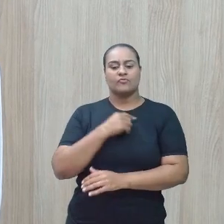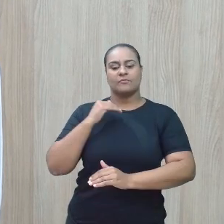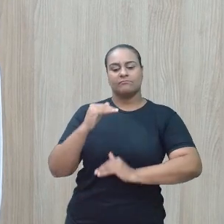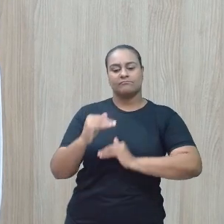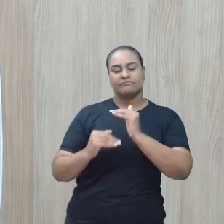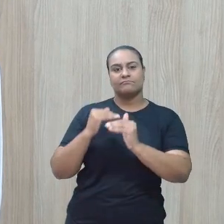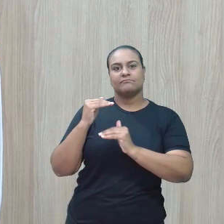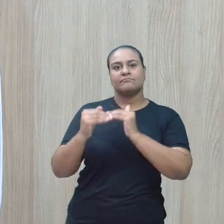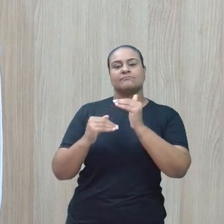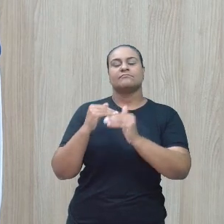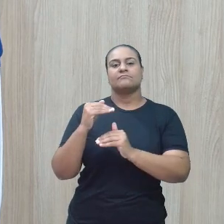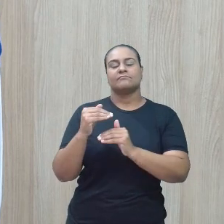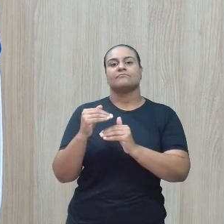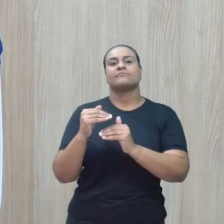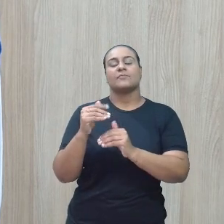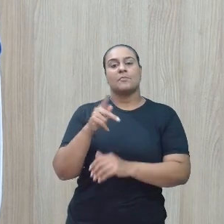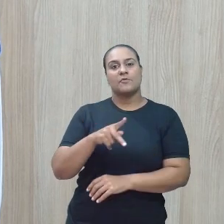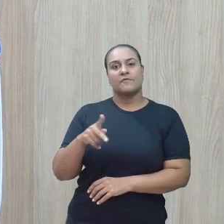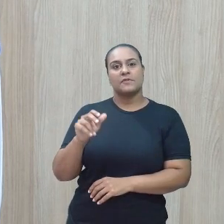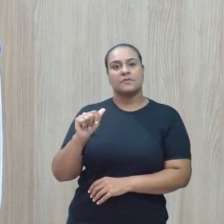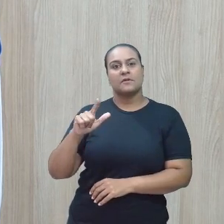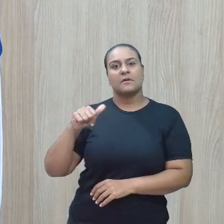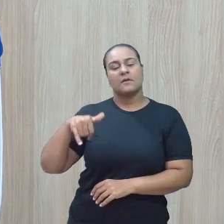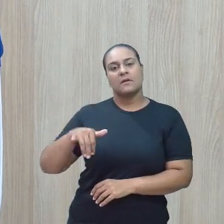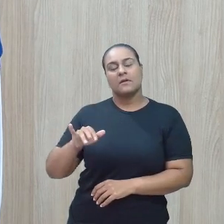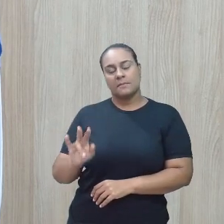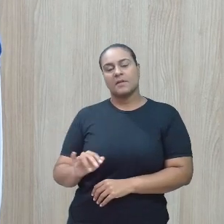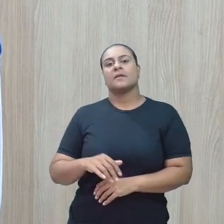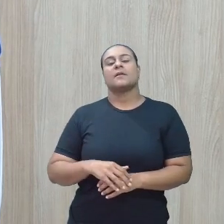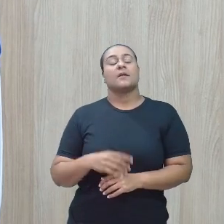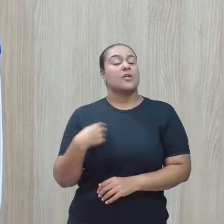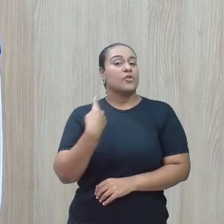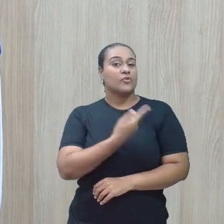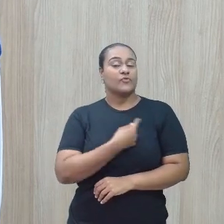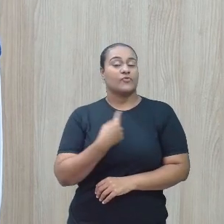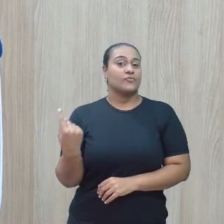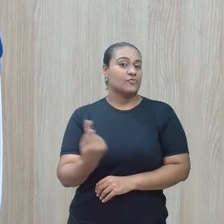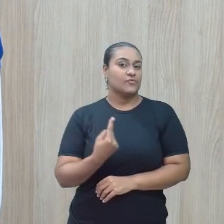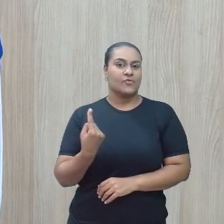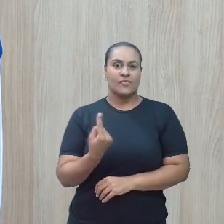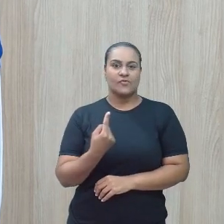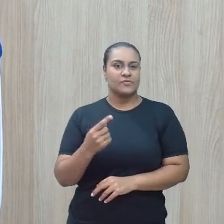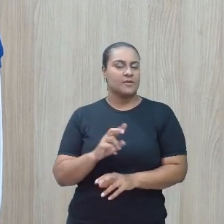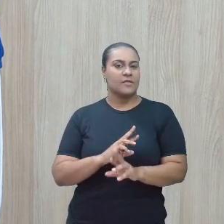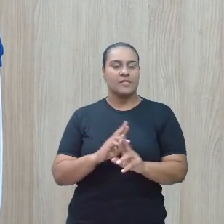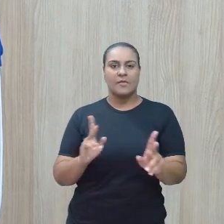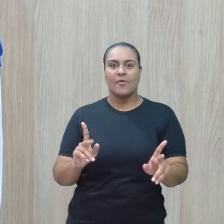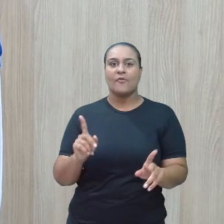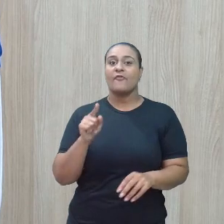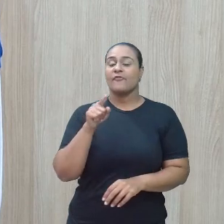professor Alami também sinalizou, não estamos sozinhos, né? Sou eu,